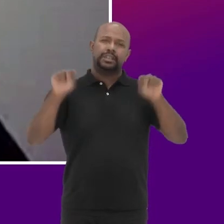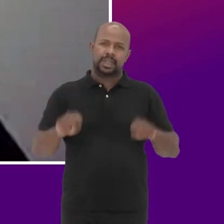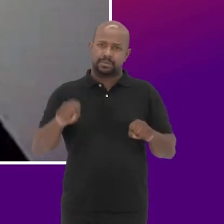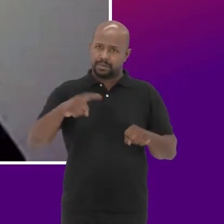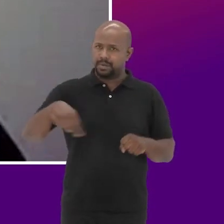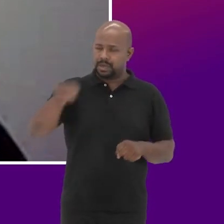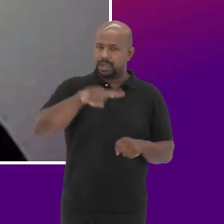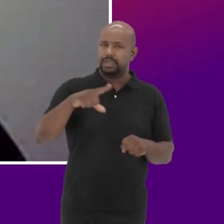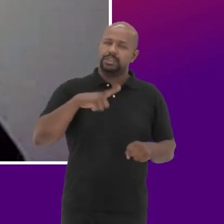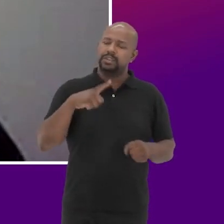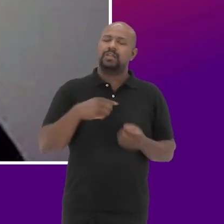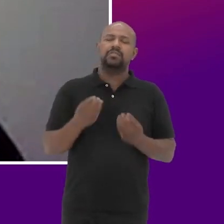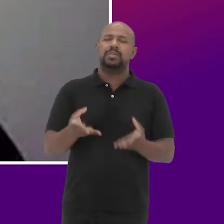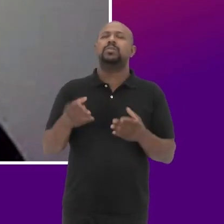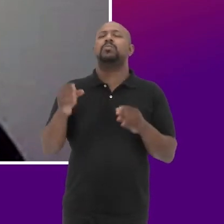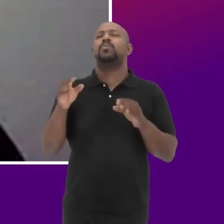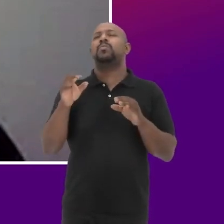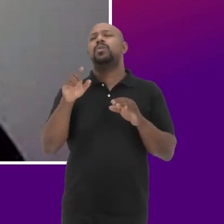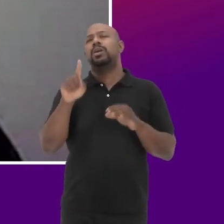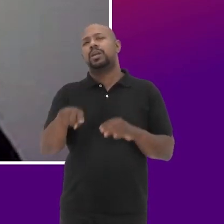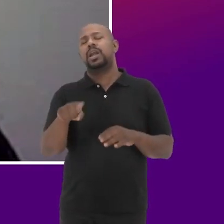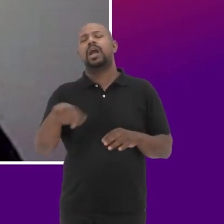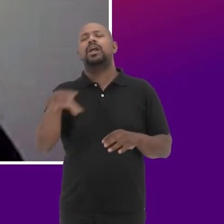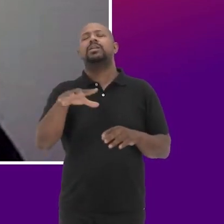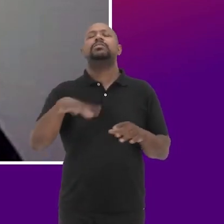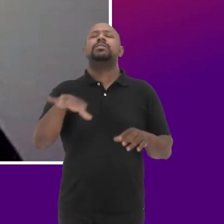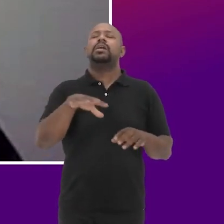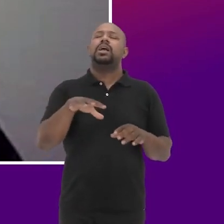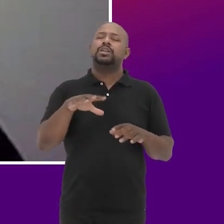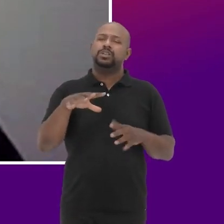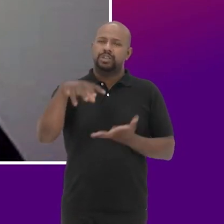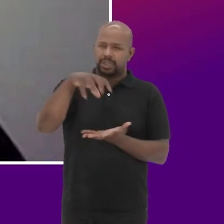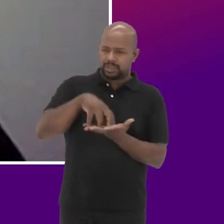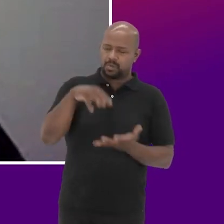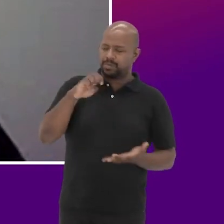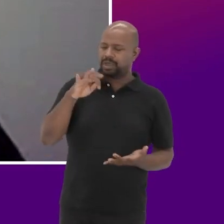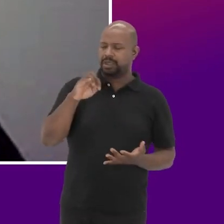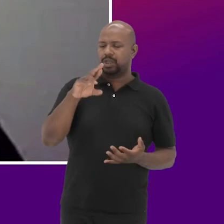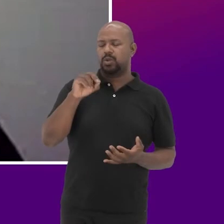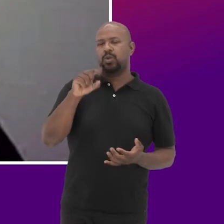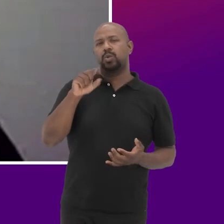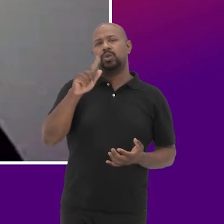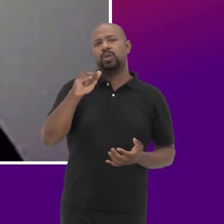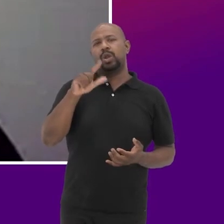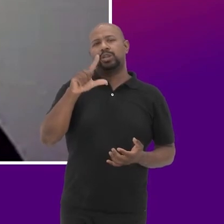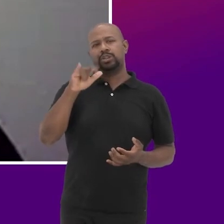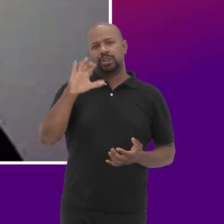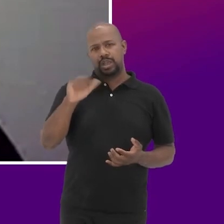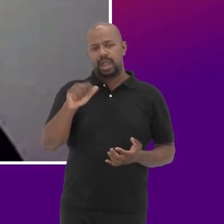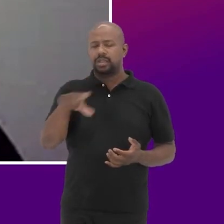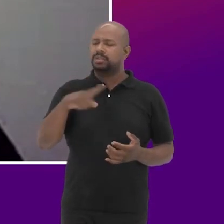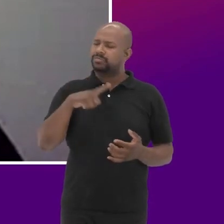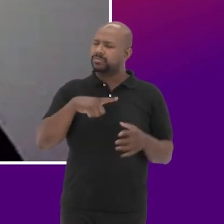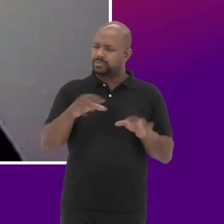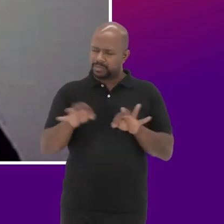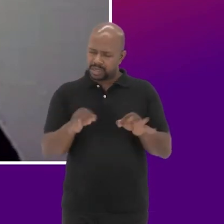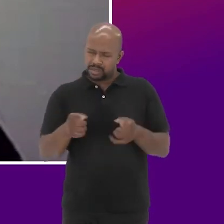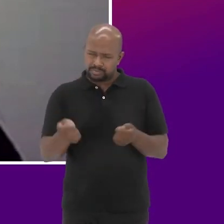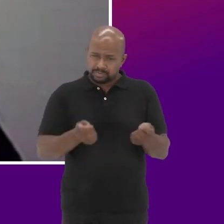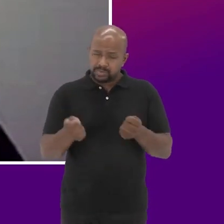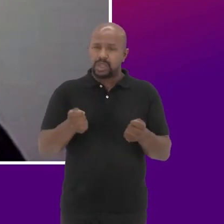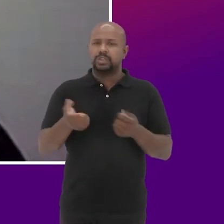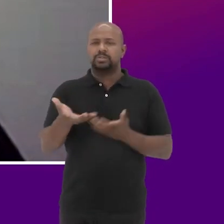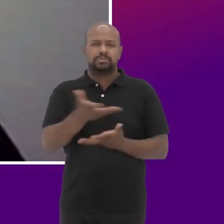sistêmica para quem nos está oferecendo esses dados das estações meteorológicas. Então, dentro de uma visão, de um planejamento, de uma